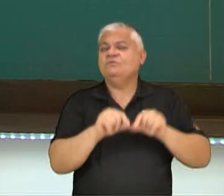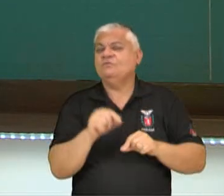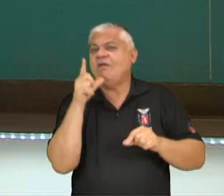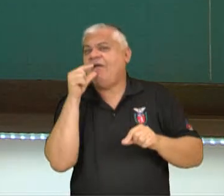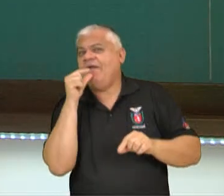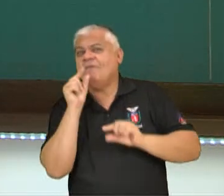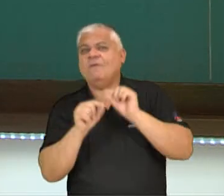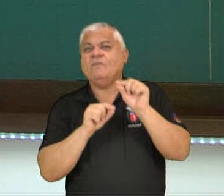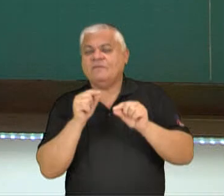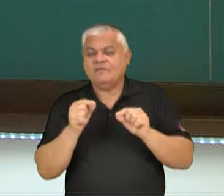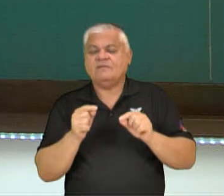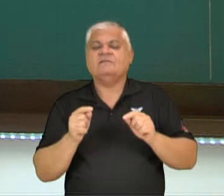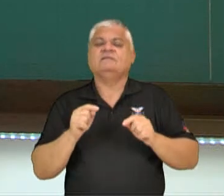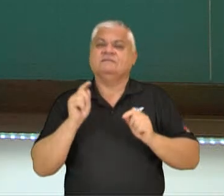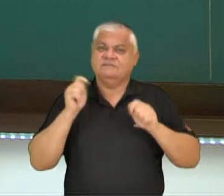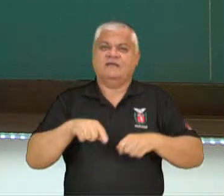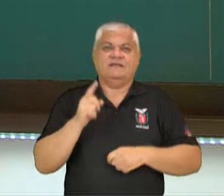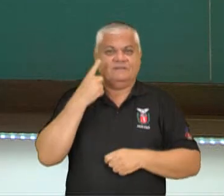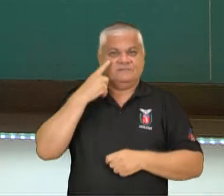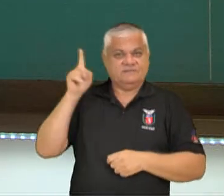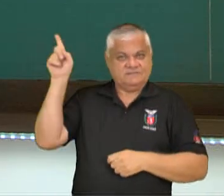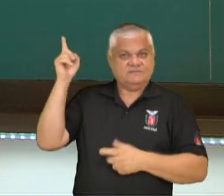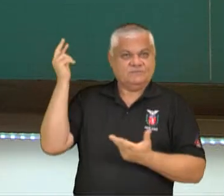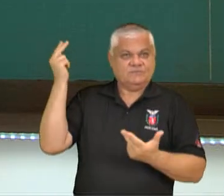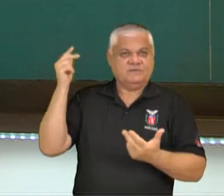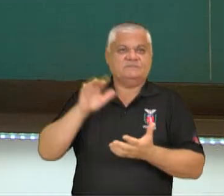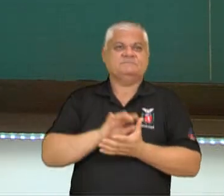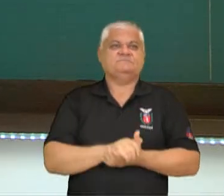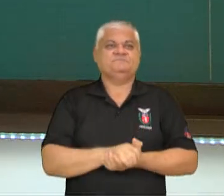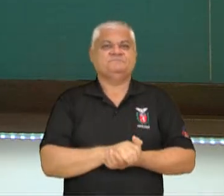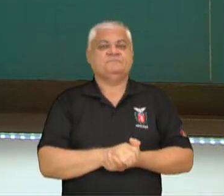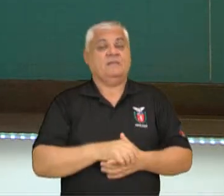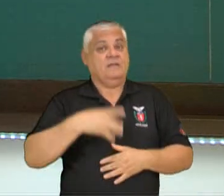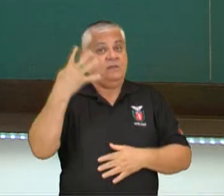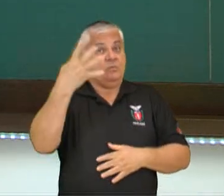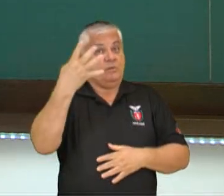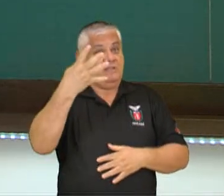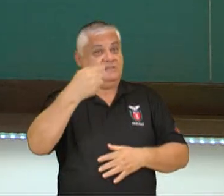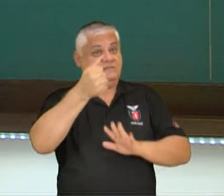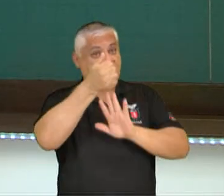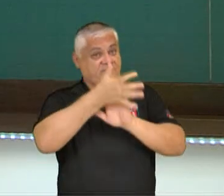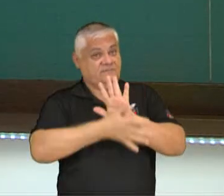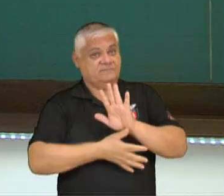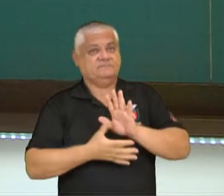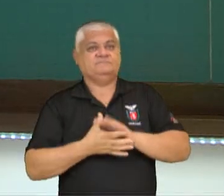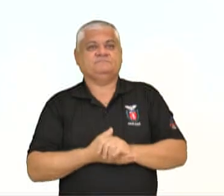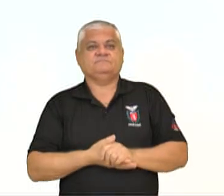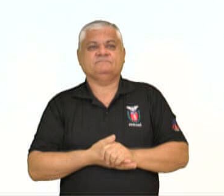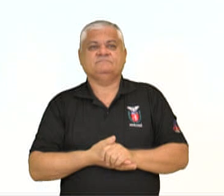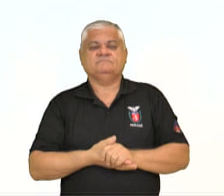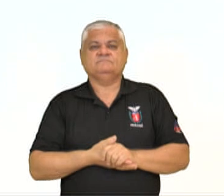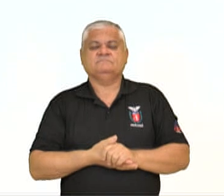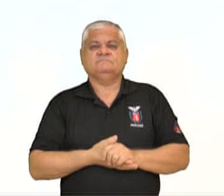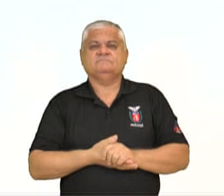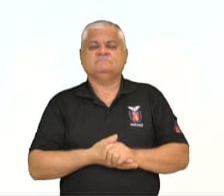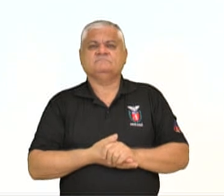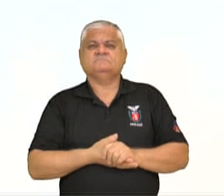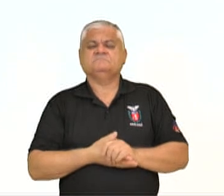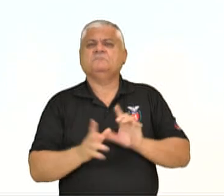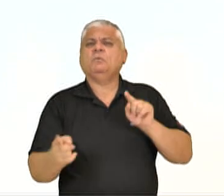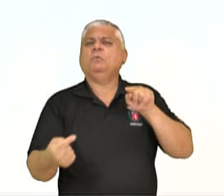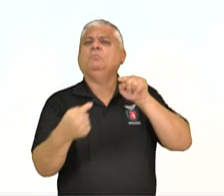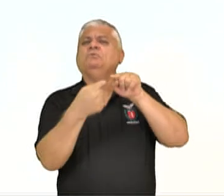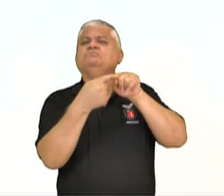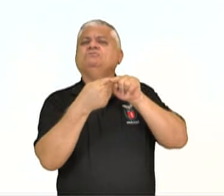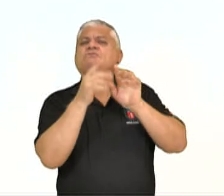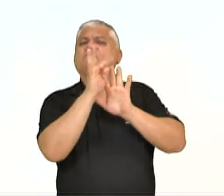caso desse infográfico que nós estamos estudando. E vamos agora para a nossa quarta atividade. Qual seria o objetivo do